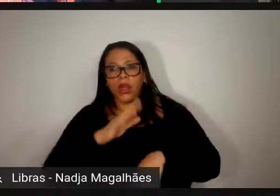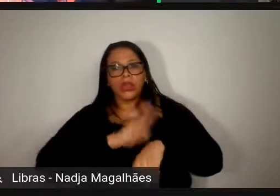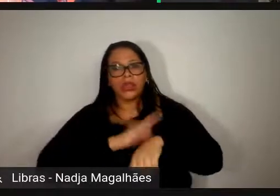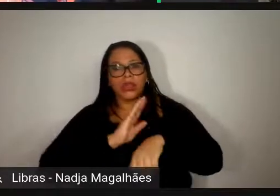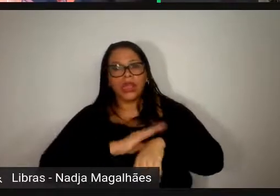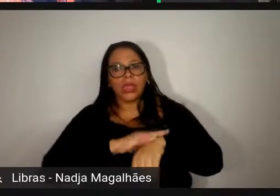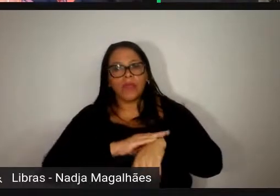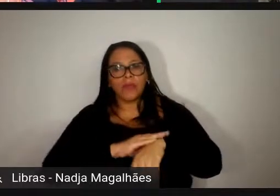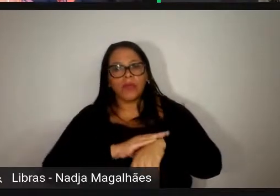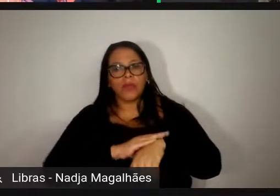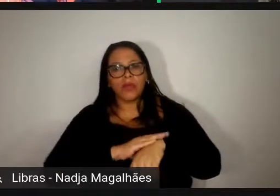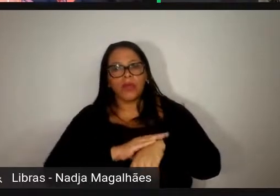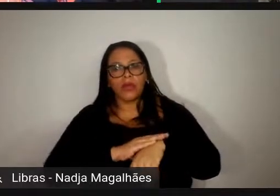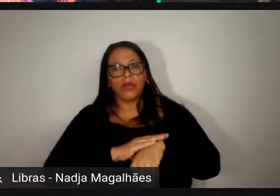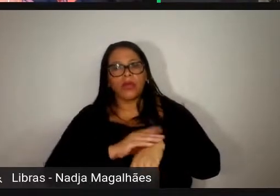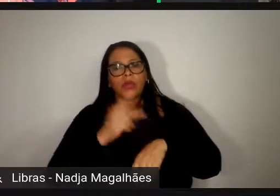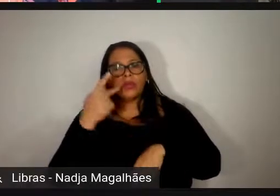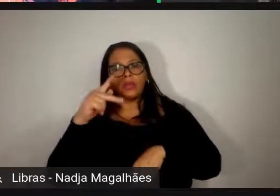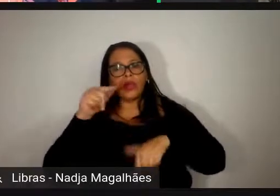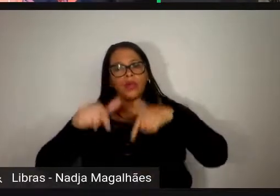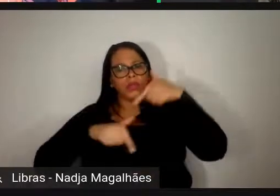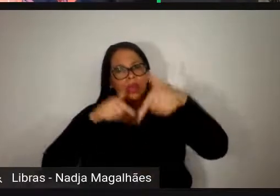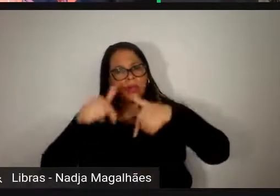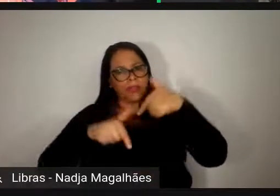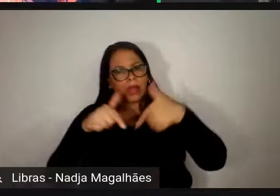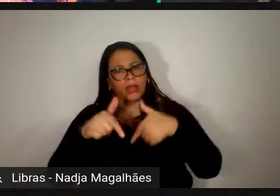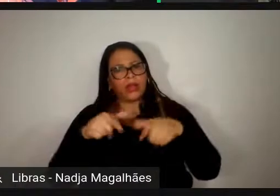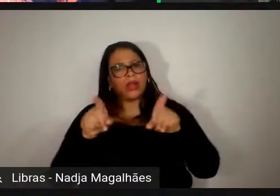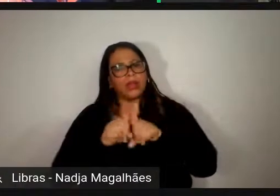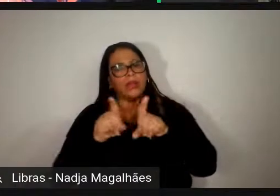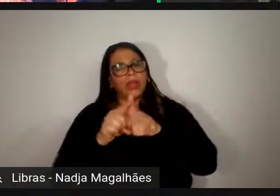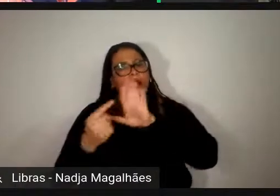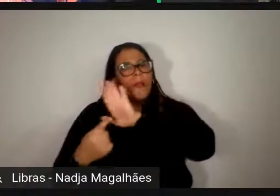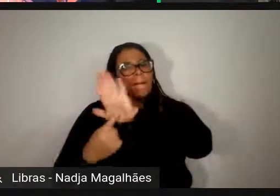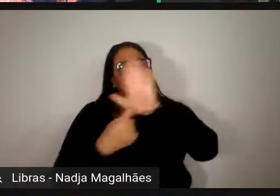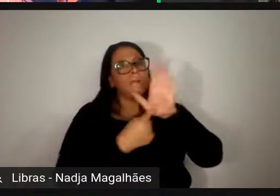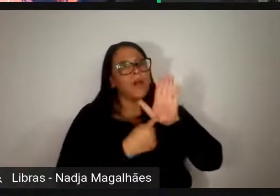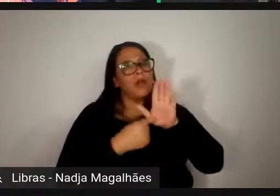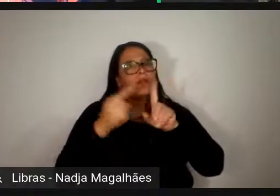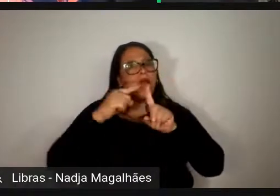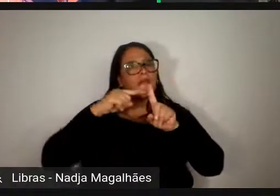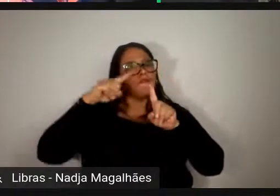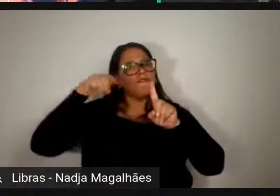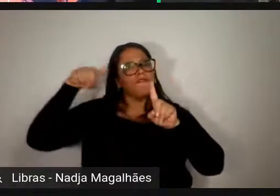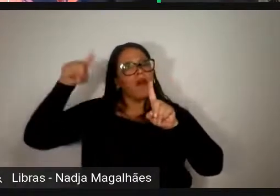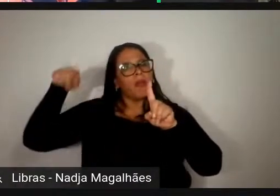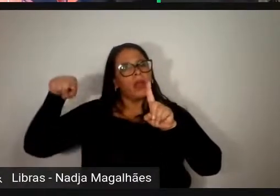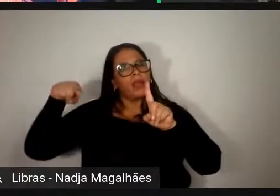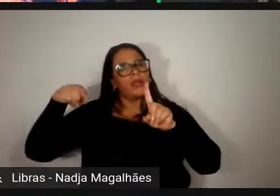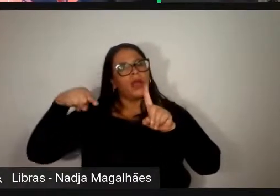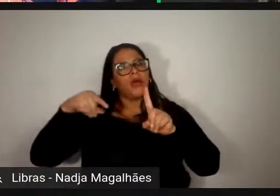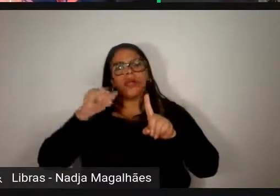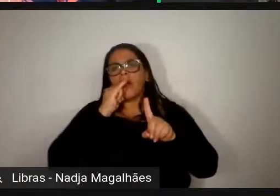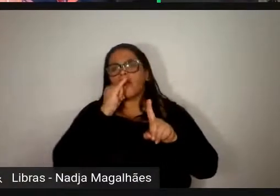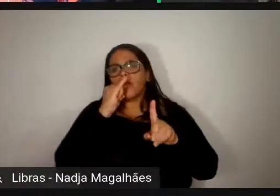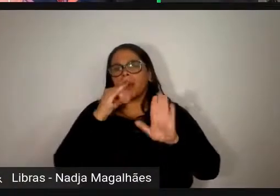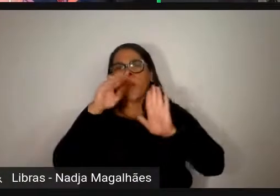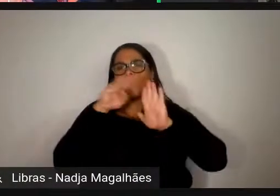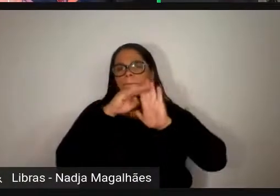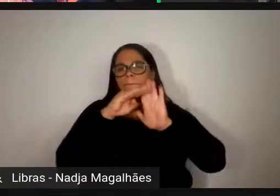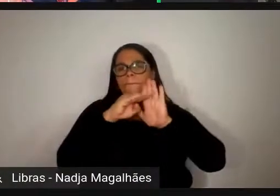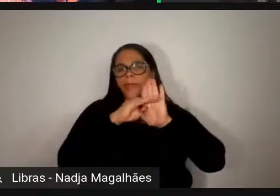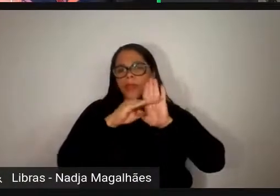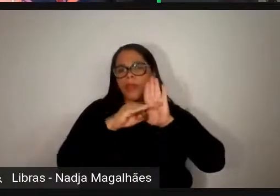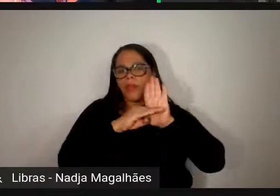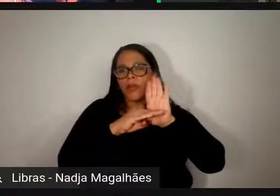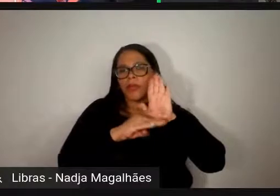transmissão, mas no seu trabalho você também coloca dados sobre informações anteriores, sobre a agenda, né? Que a gente parece uma coisa óbvia,